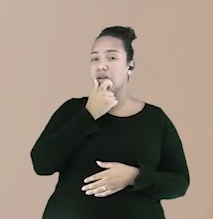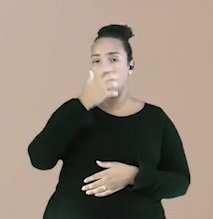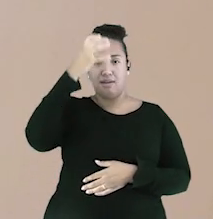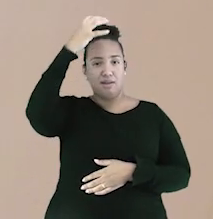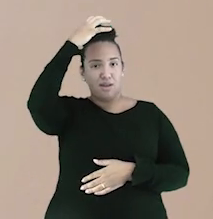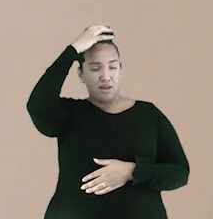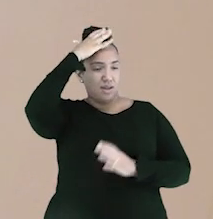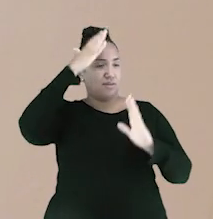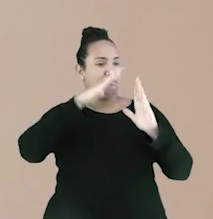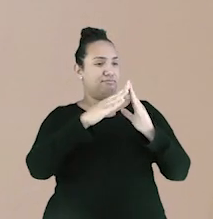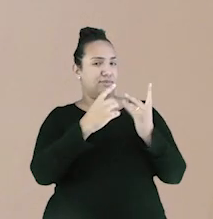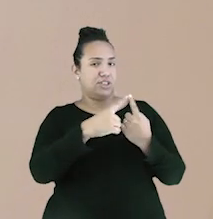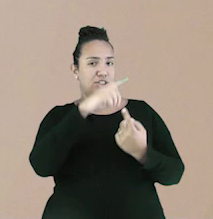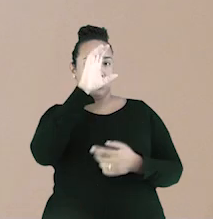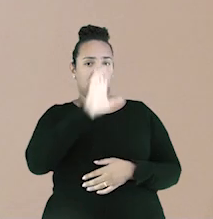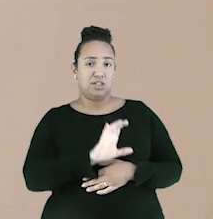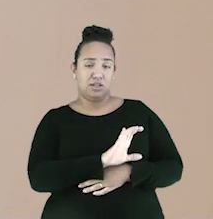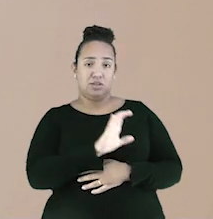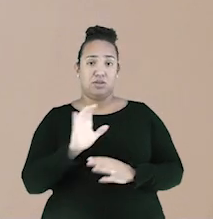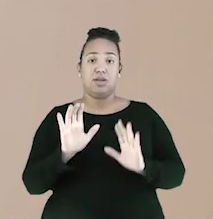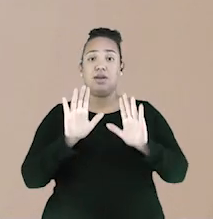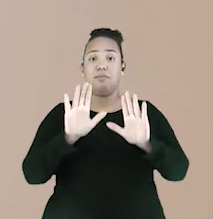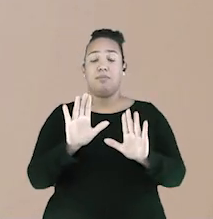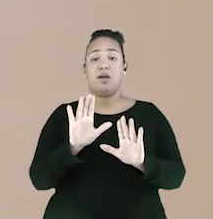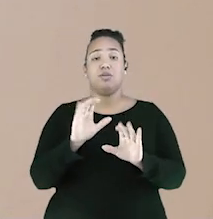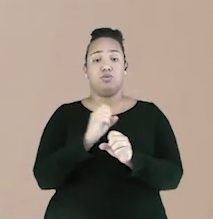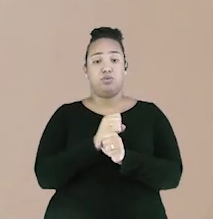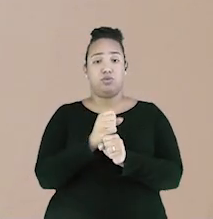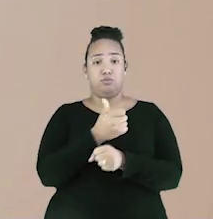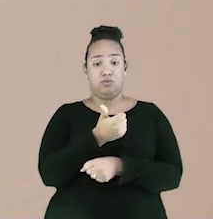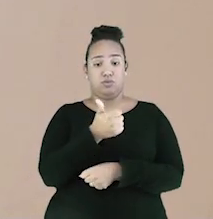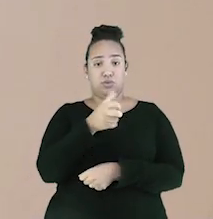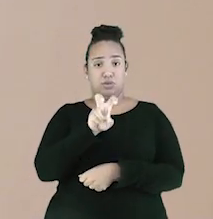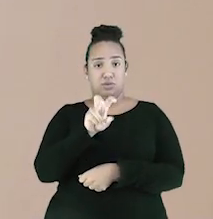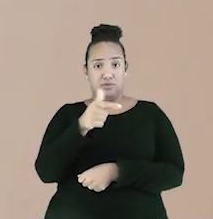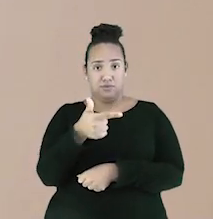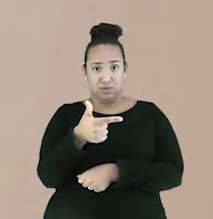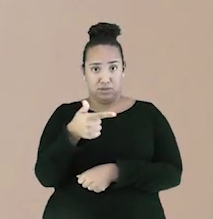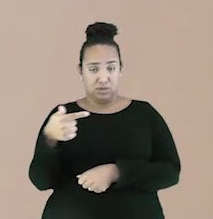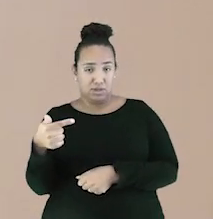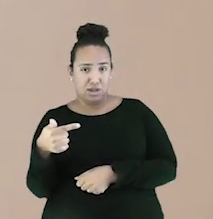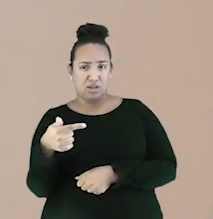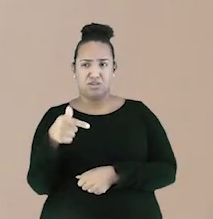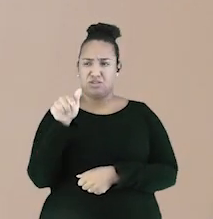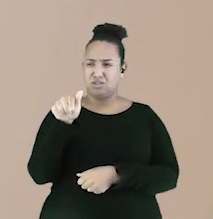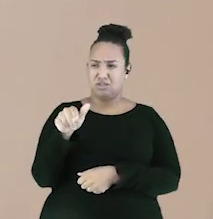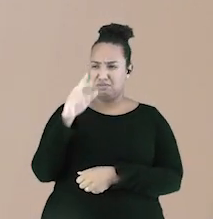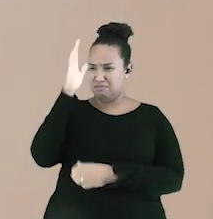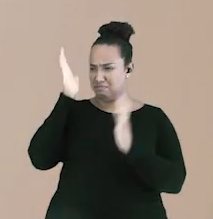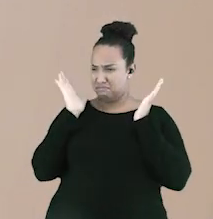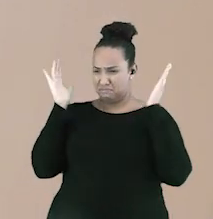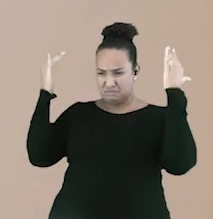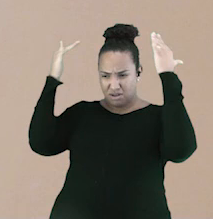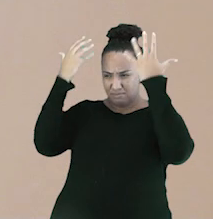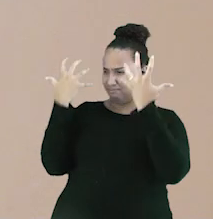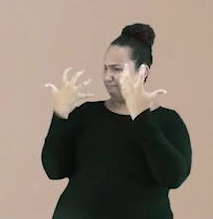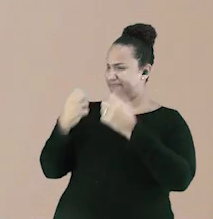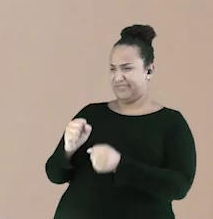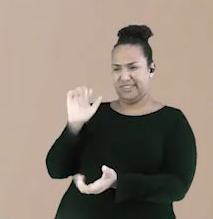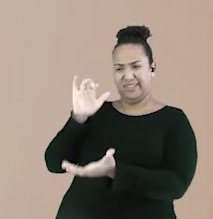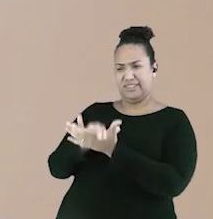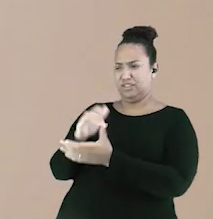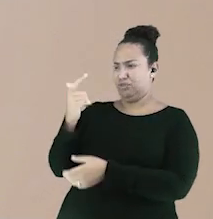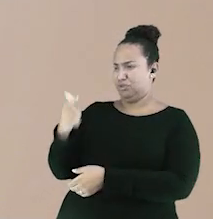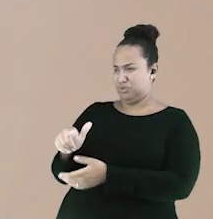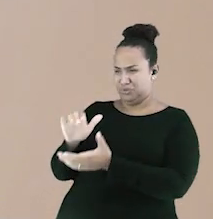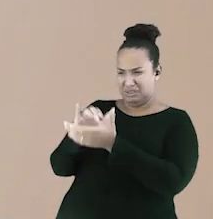Inglaterra eram católicos. Contudo, em 1527, o Papa recusou-se a aceitar a anulação do casamento de Henrique e